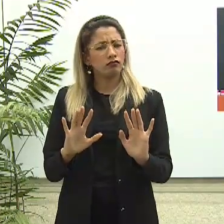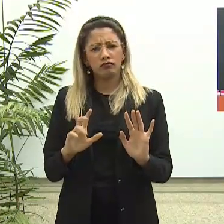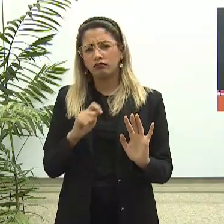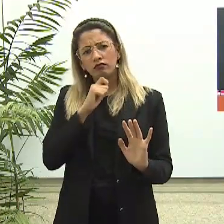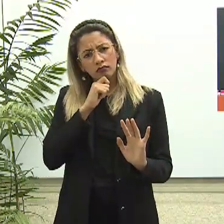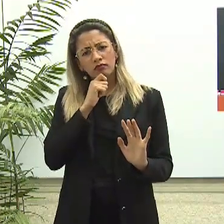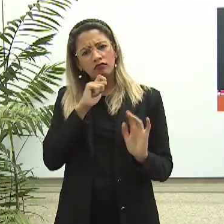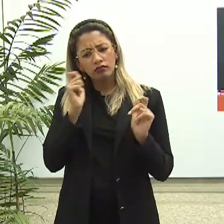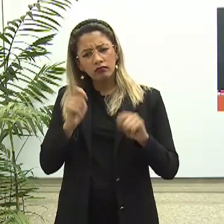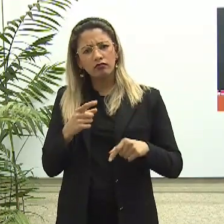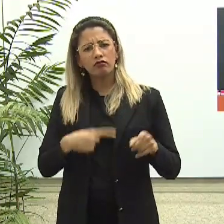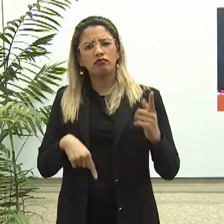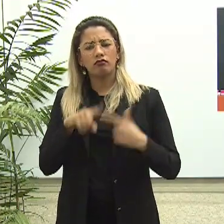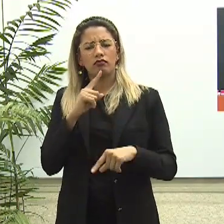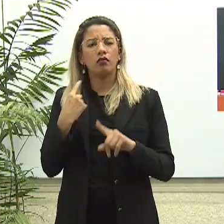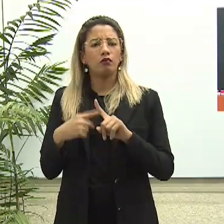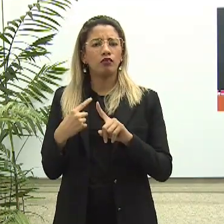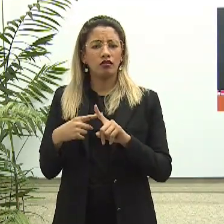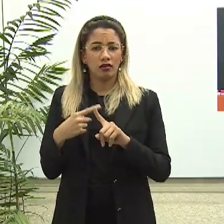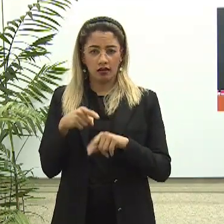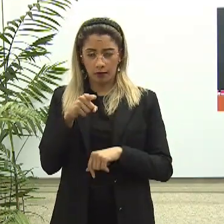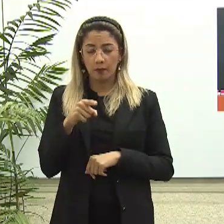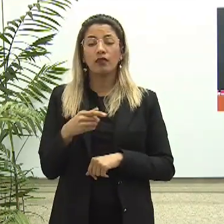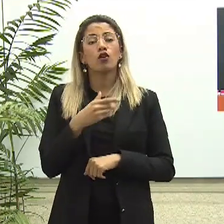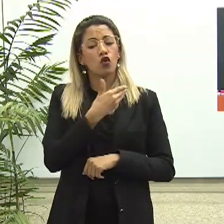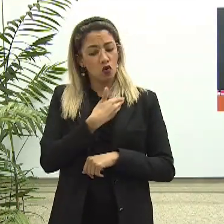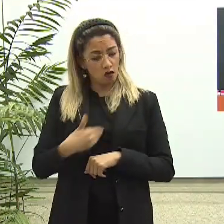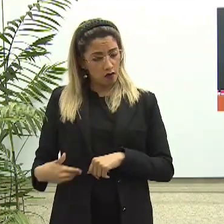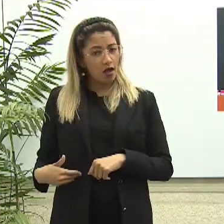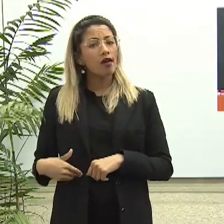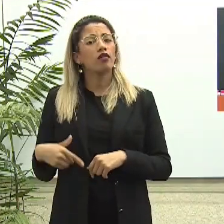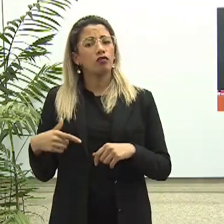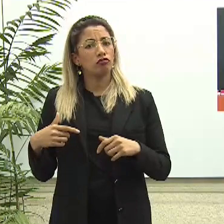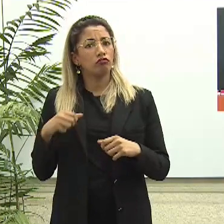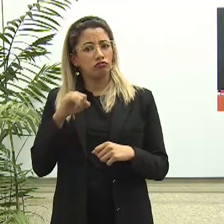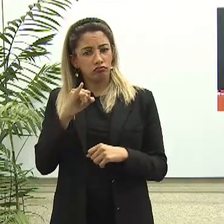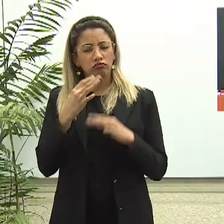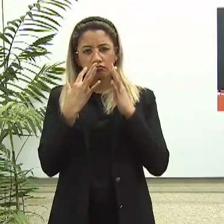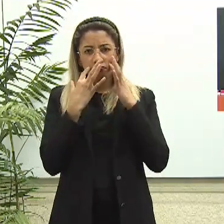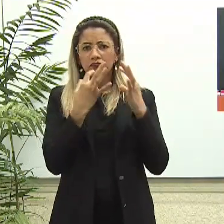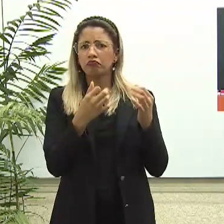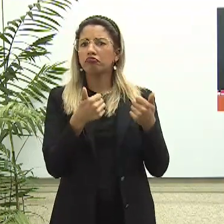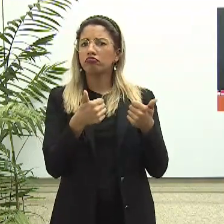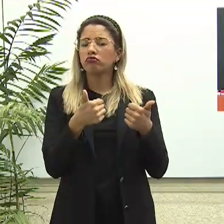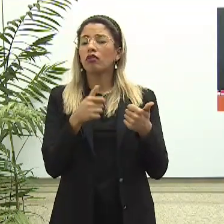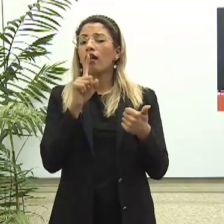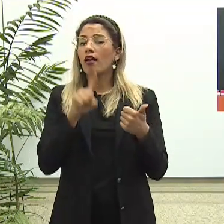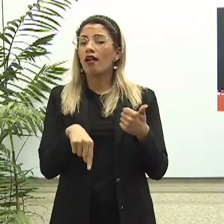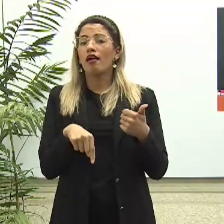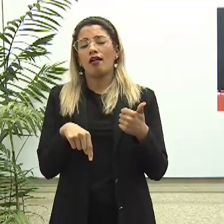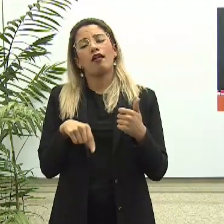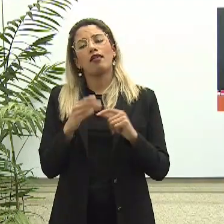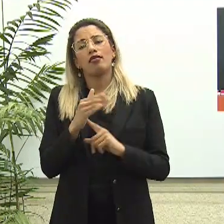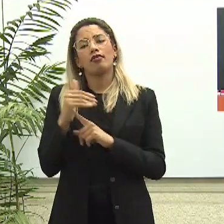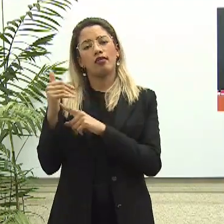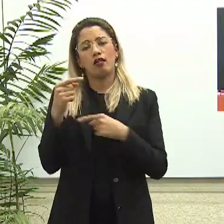nós temos um governo que pode ouvir que essa disputa é uma disputa tecnopolítica